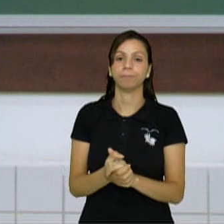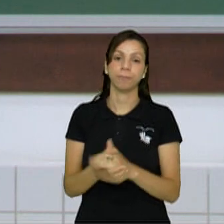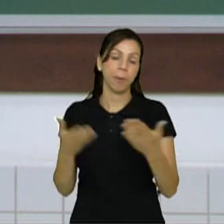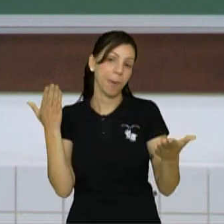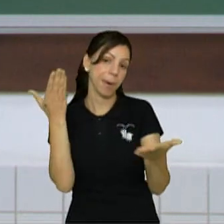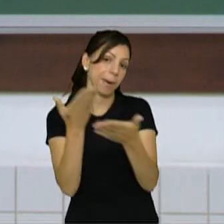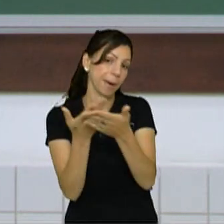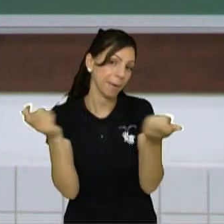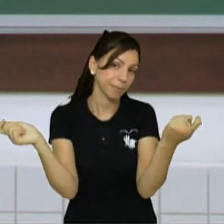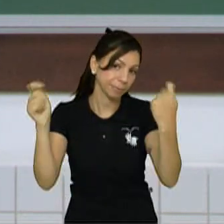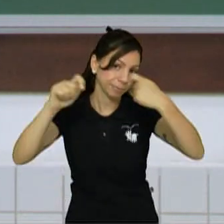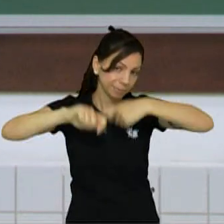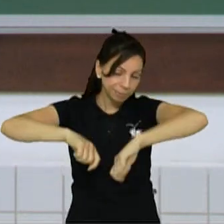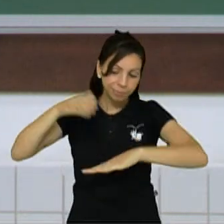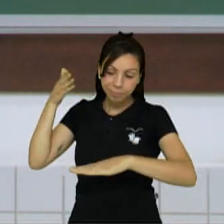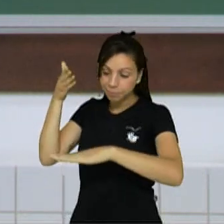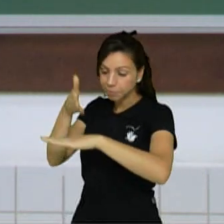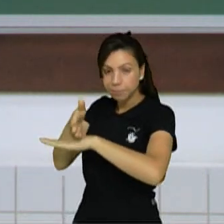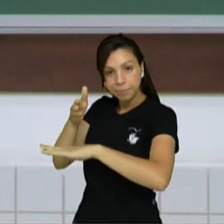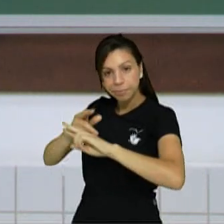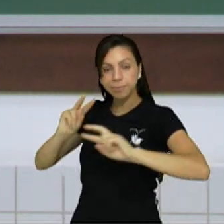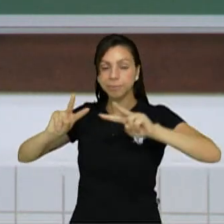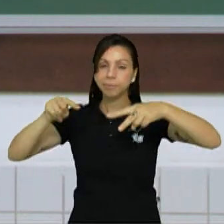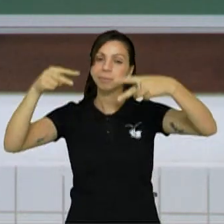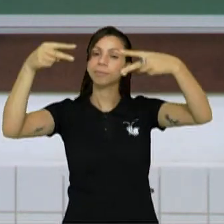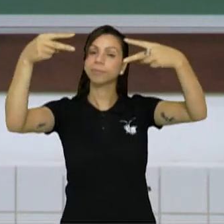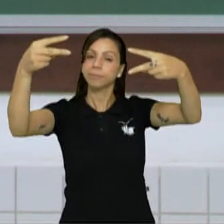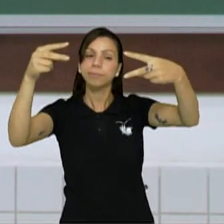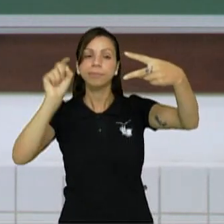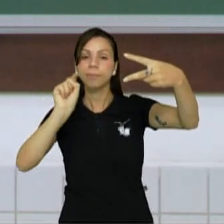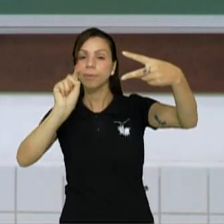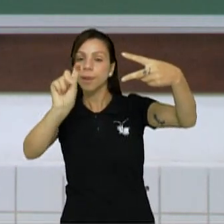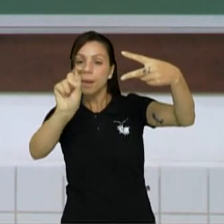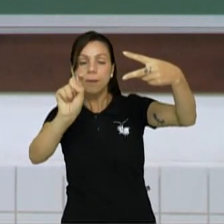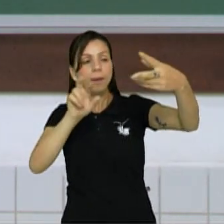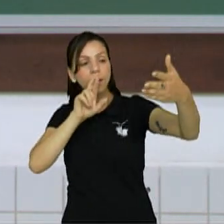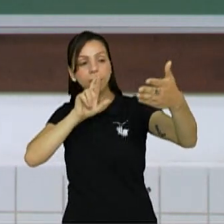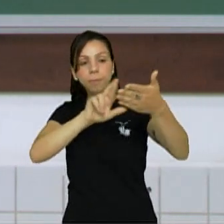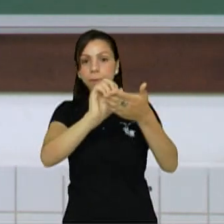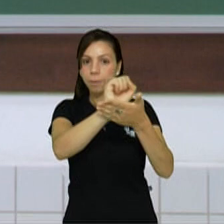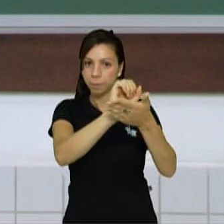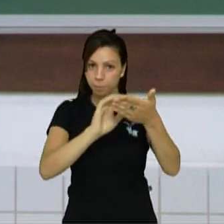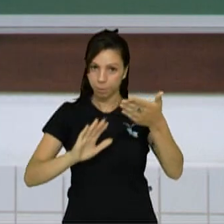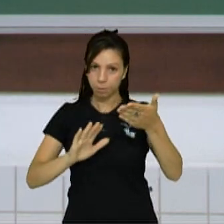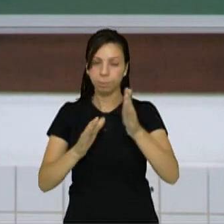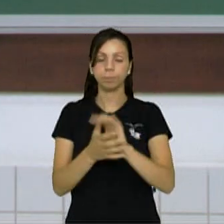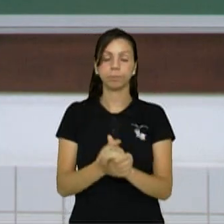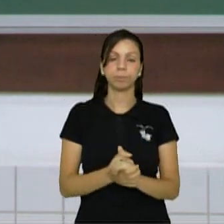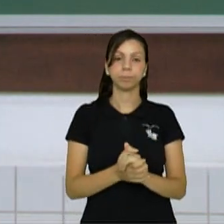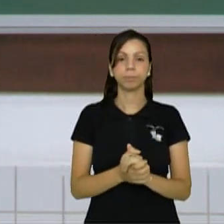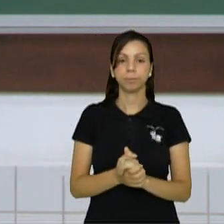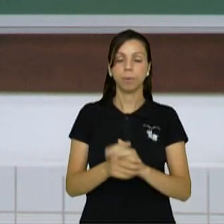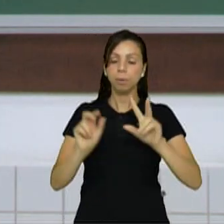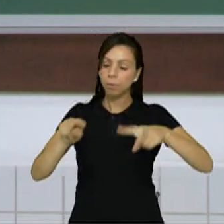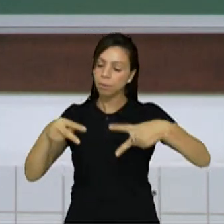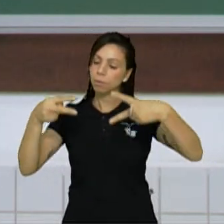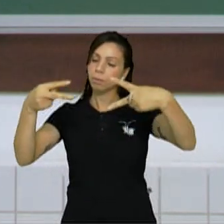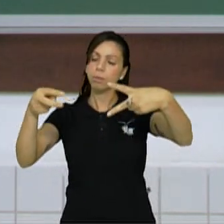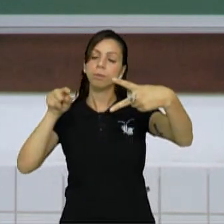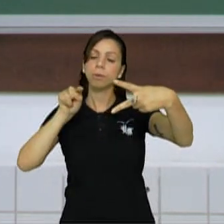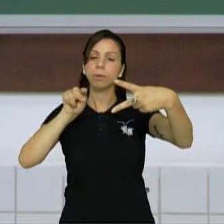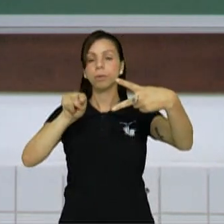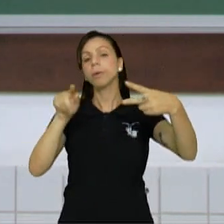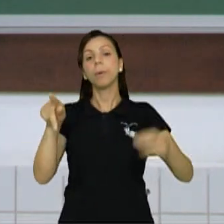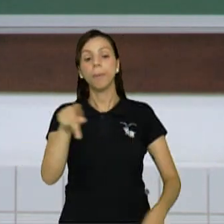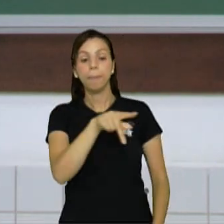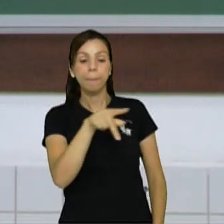aula você deve acessar o link e responder à atividade que essa aula vai gerar. Com esse link, pessoal, o seu